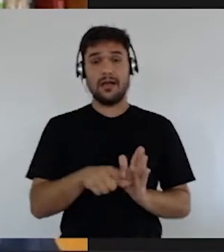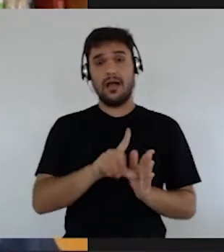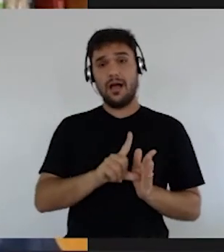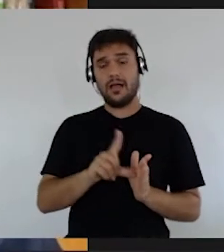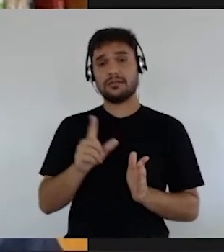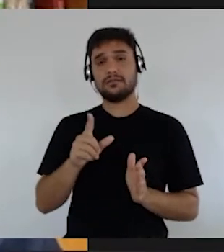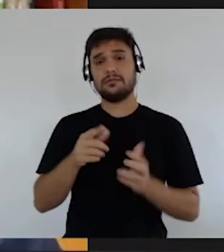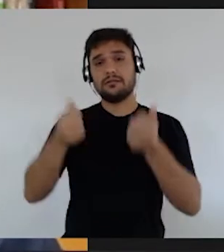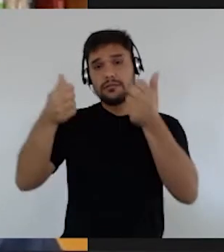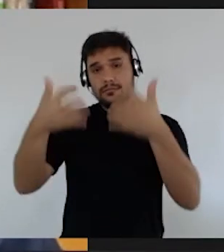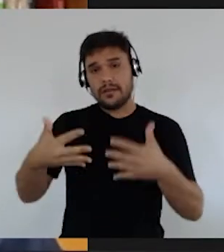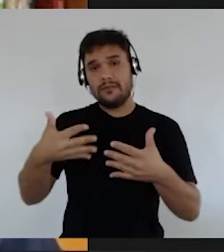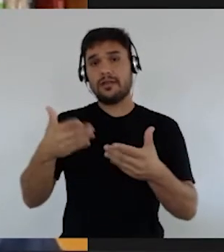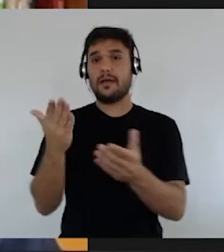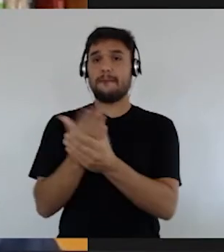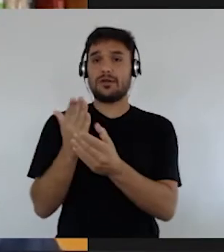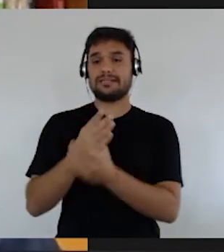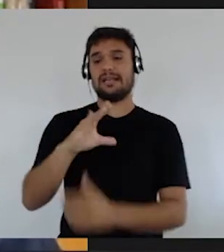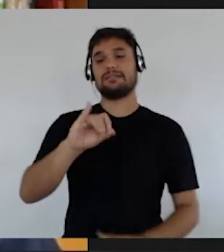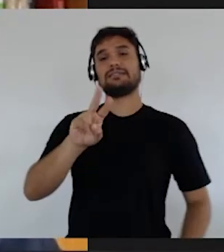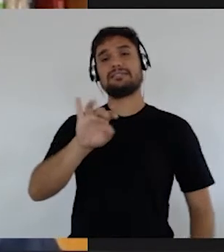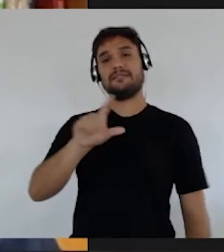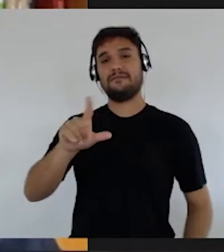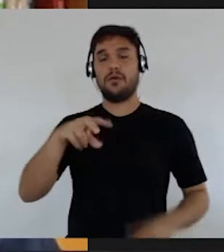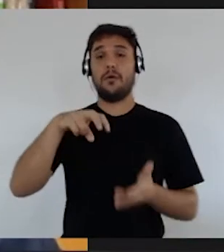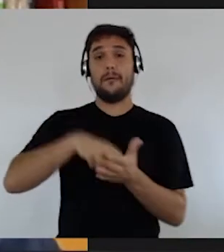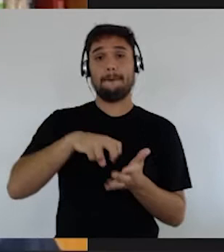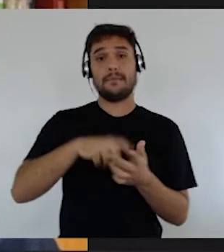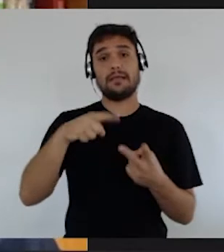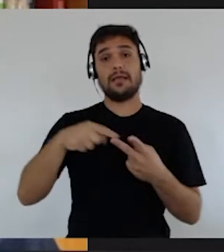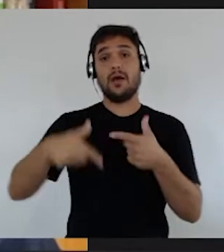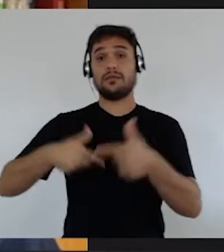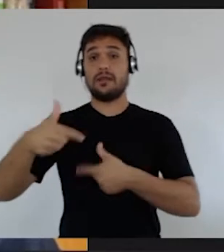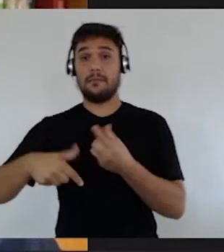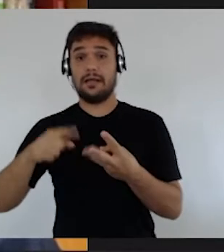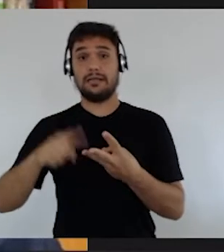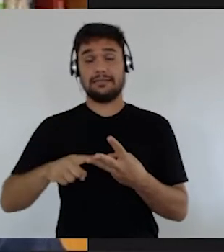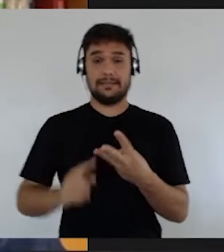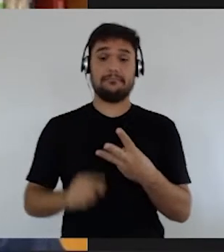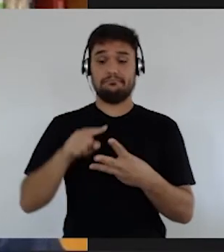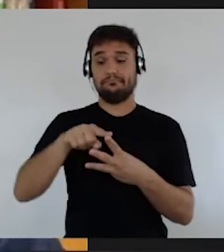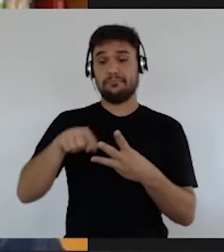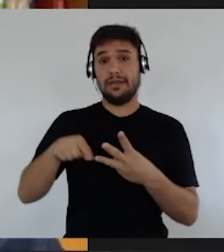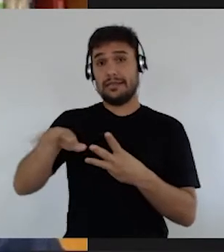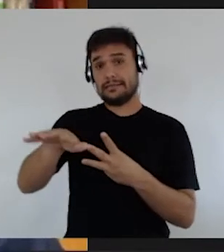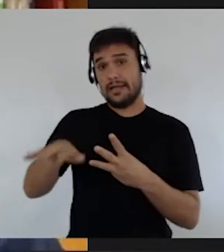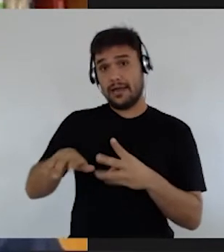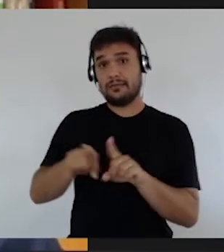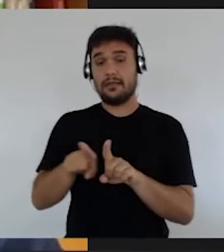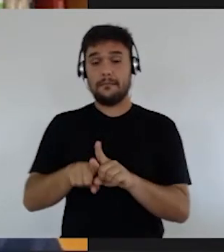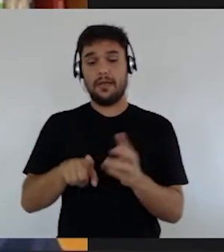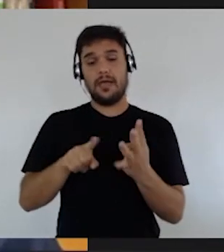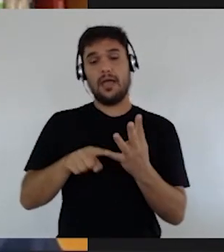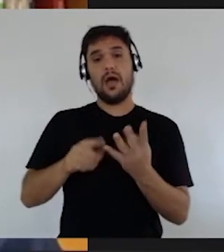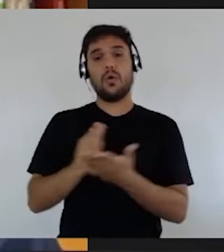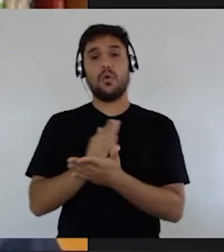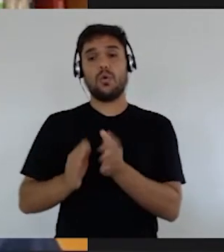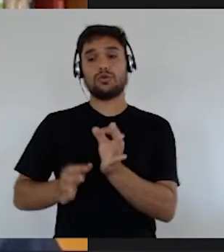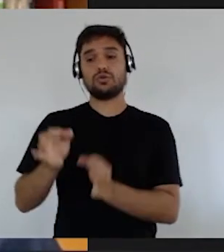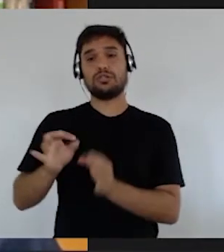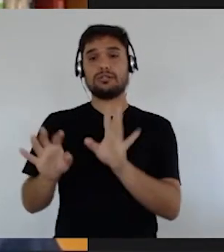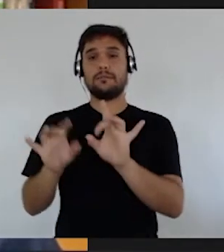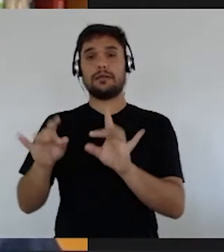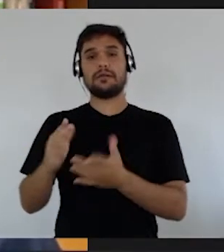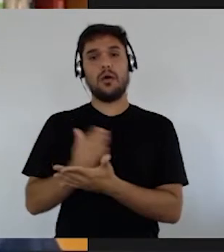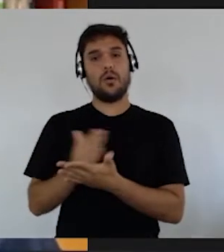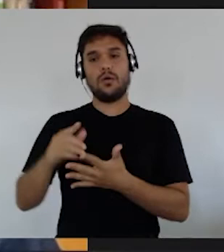indistintamente os processos civil, penal e trabalhista e laboral, bem como aos juizados especiais em